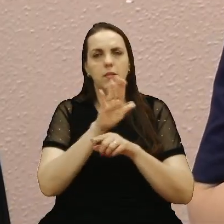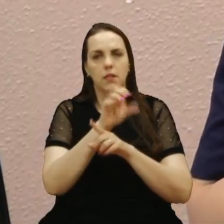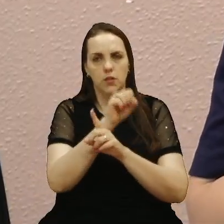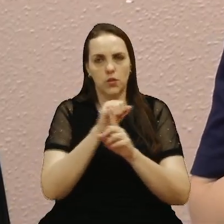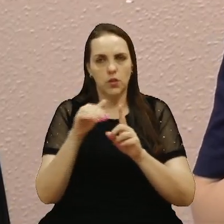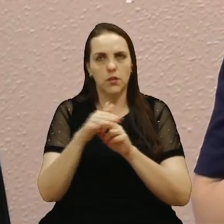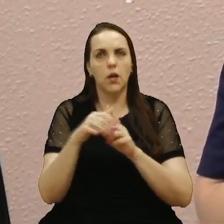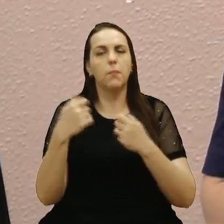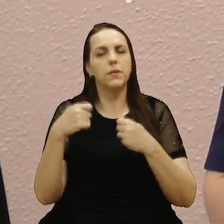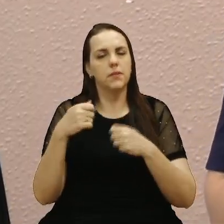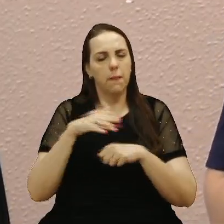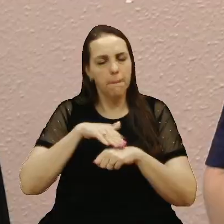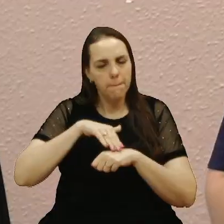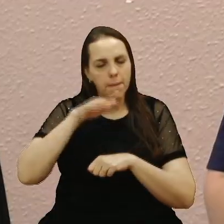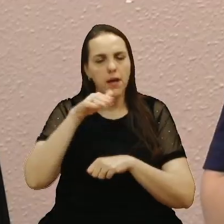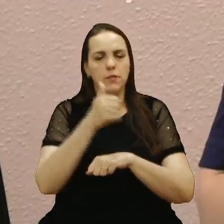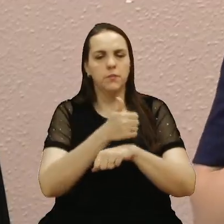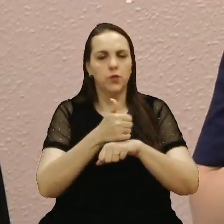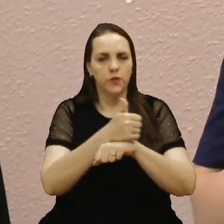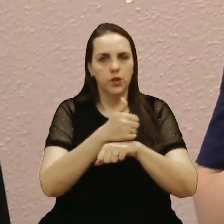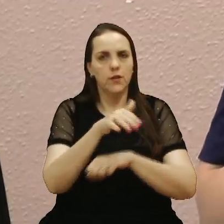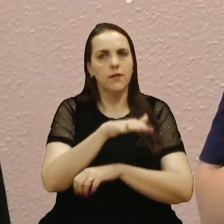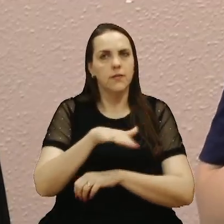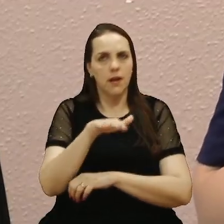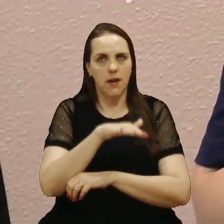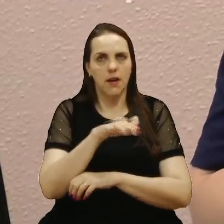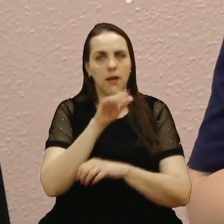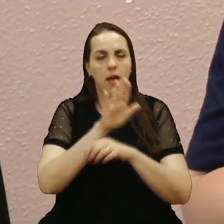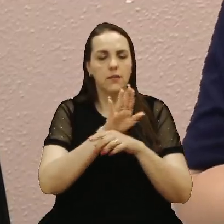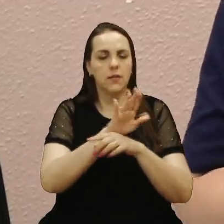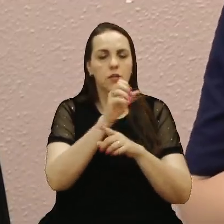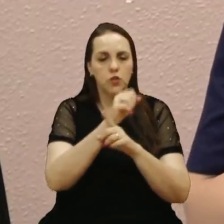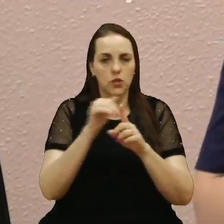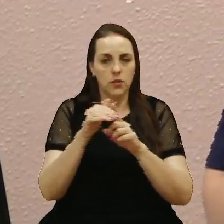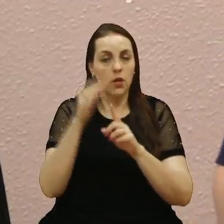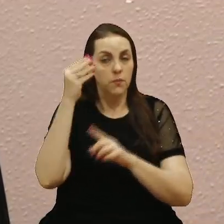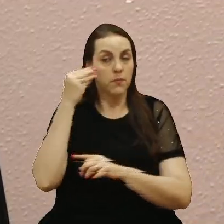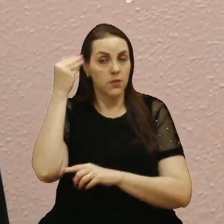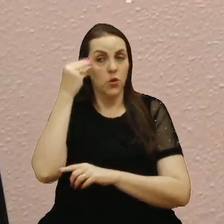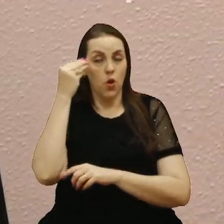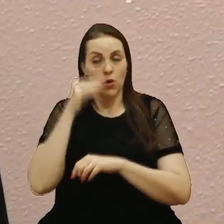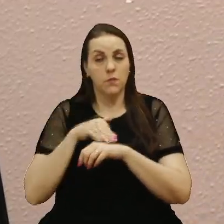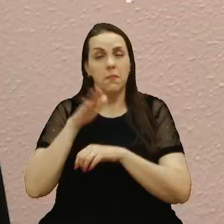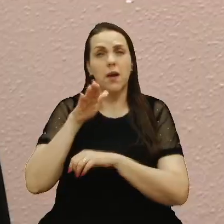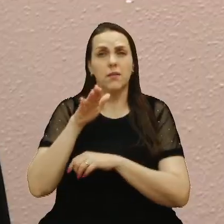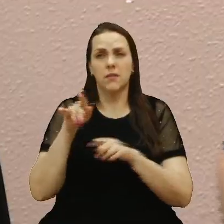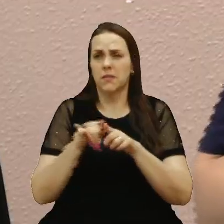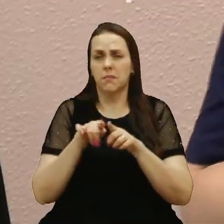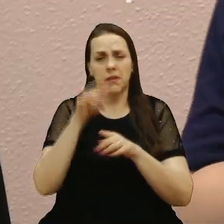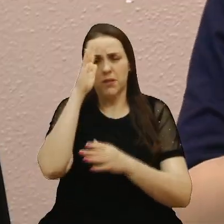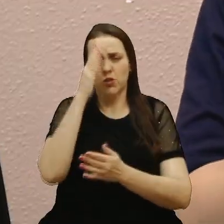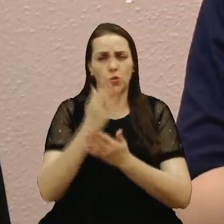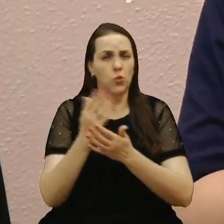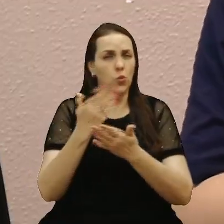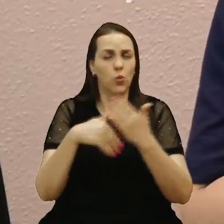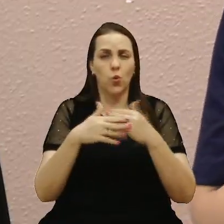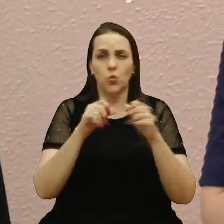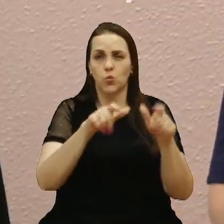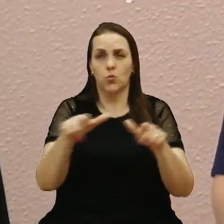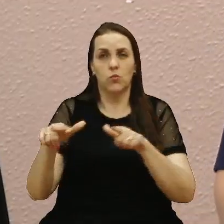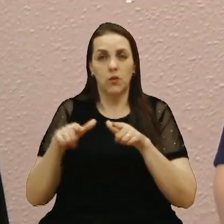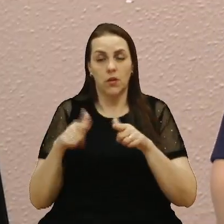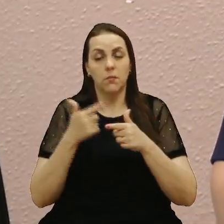assistentes sociais e psicólogos na educação. Eu acho que tem que ter em todo lugar, cada vez mais psicologia, serviço social. Os problemas sociais